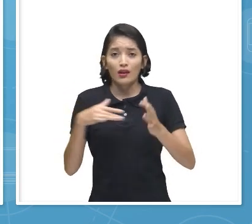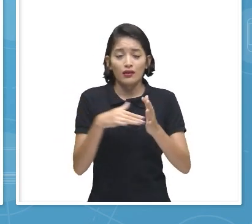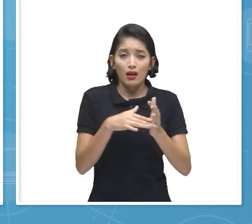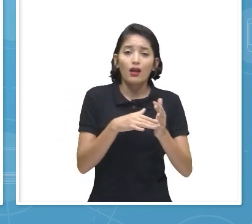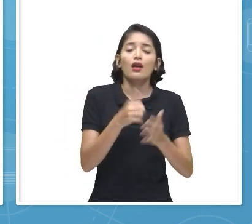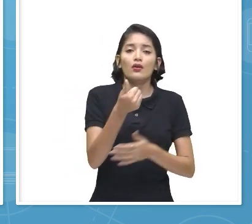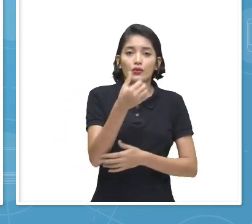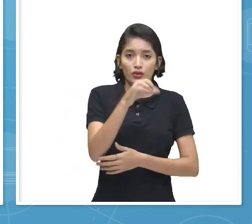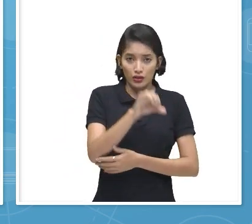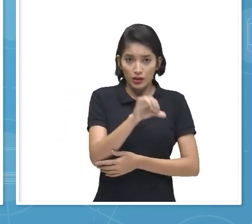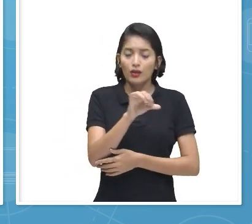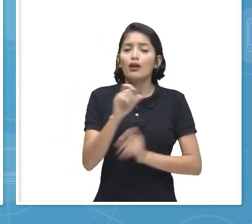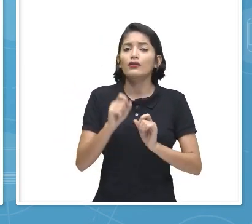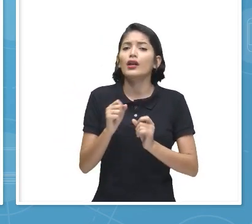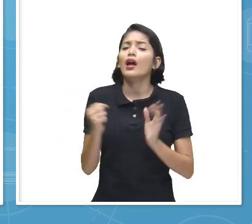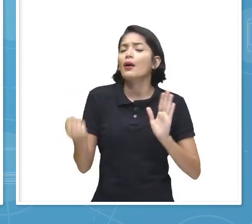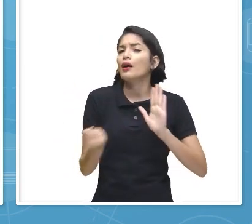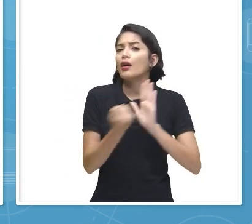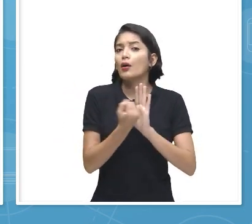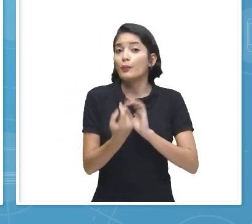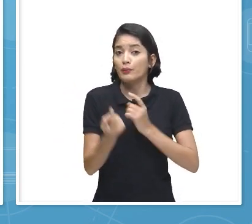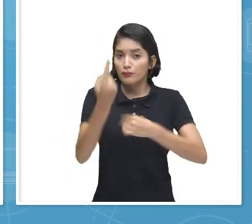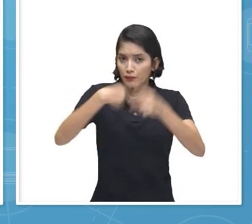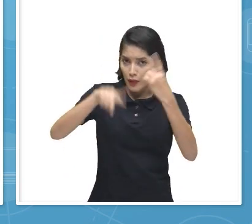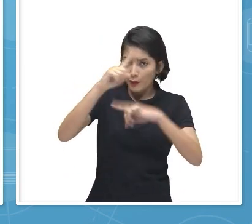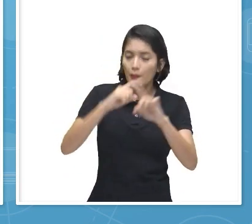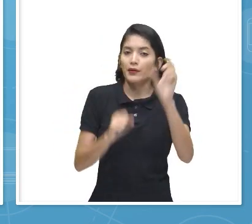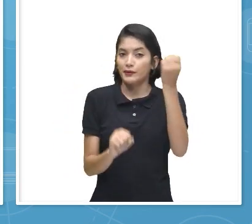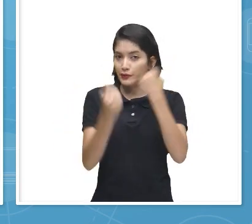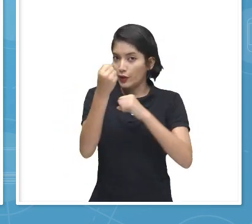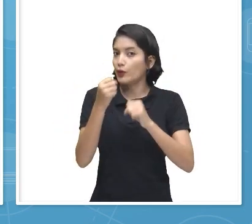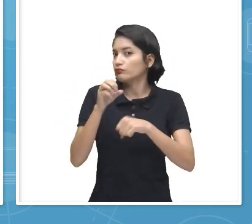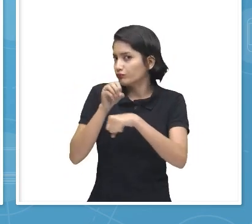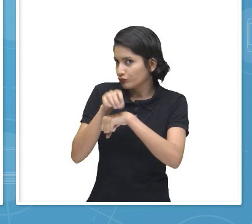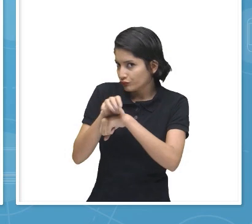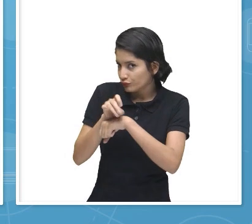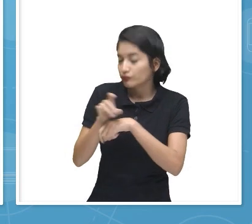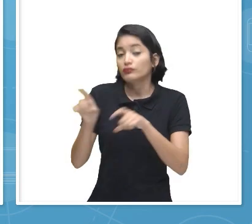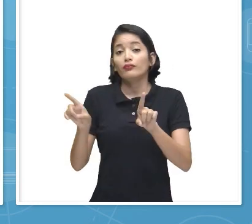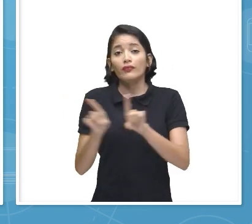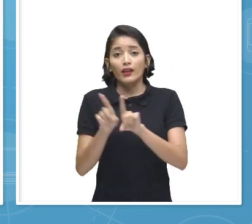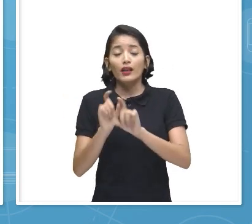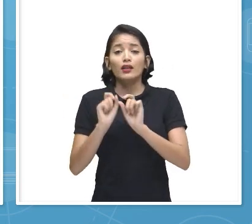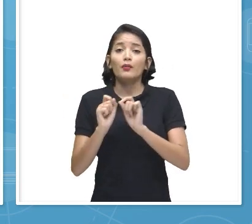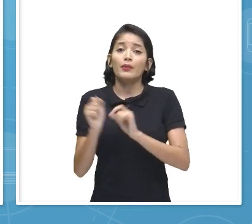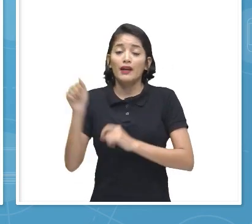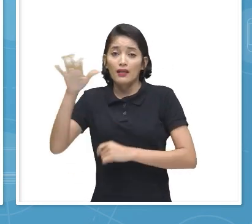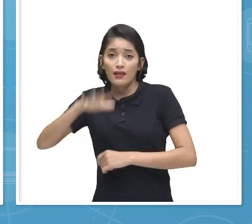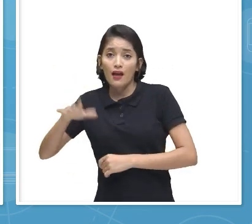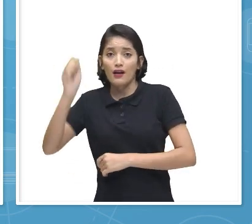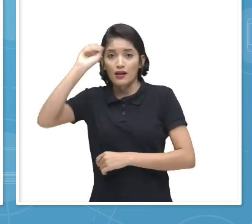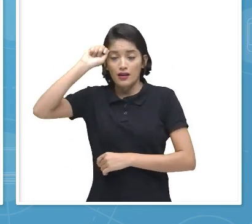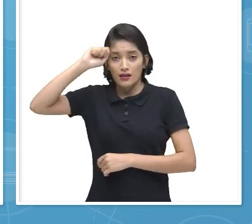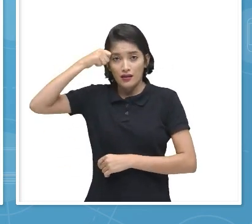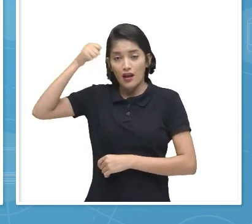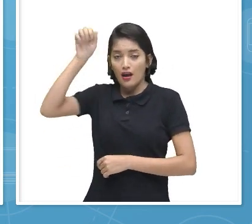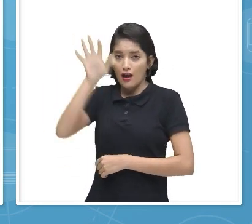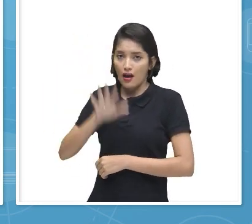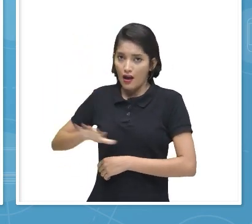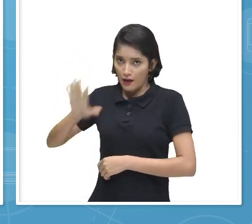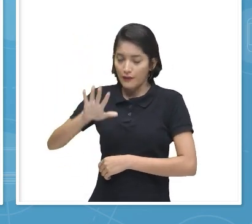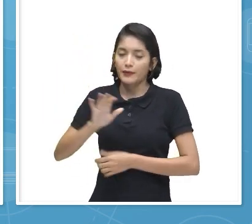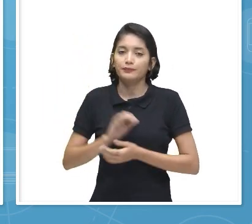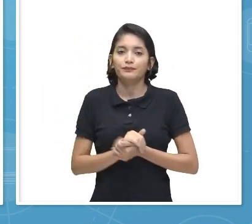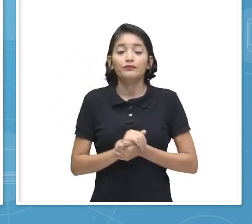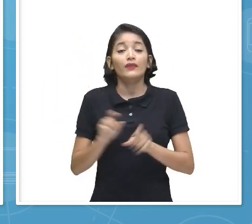marcada principalmente pela primeira revolução industrial, olha a dica aí, e pela partida da África, outra palavra-chave também para a gente,